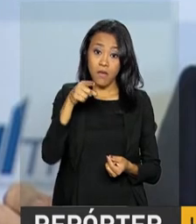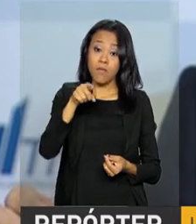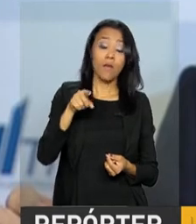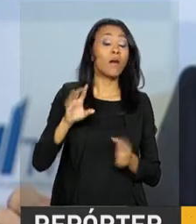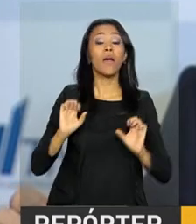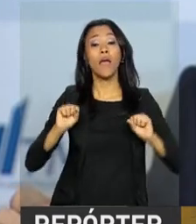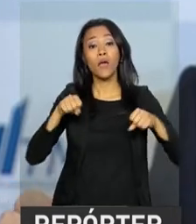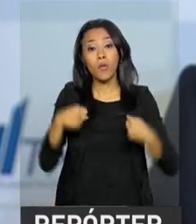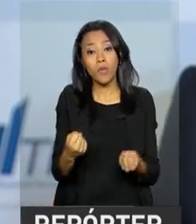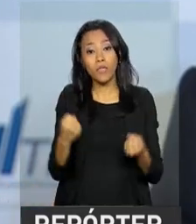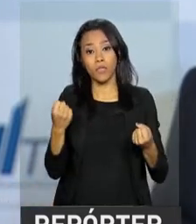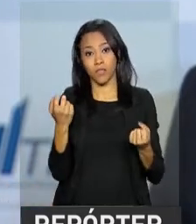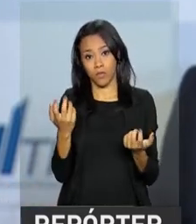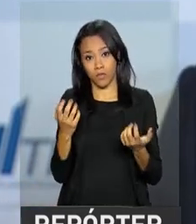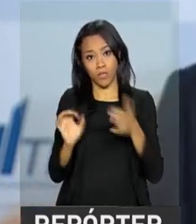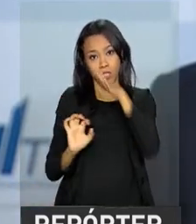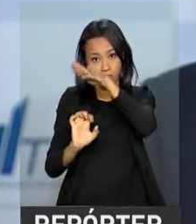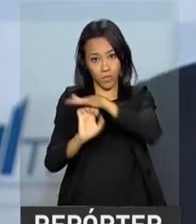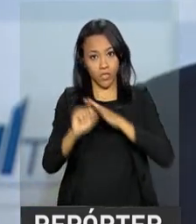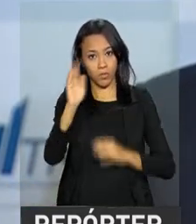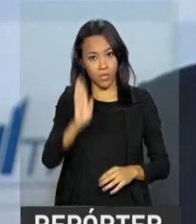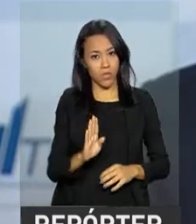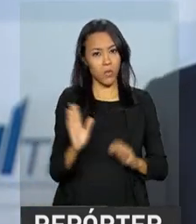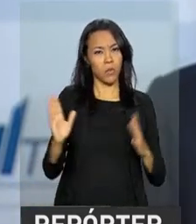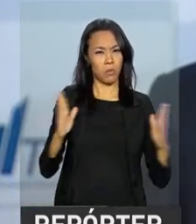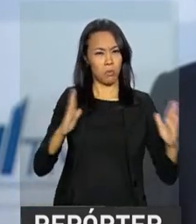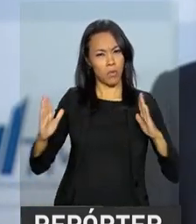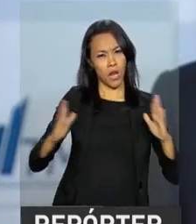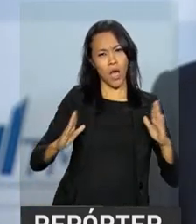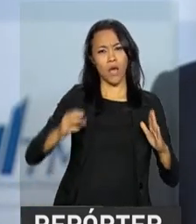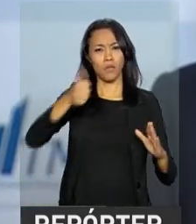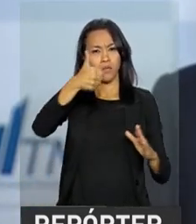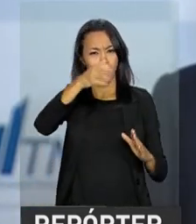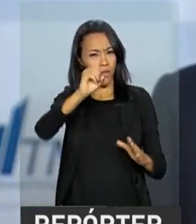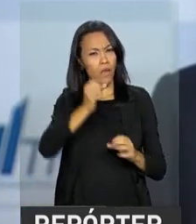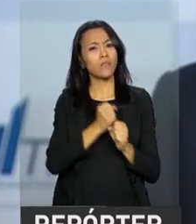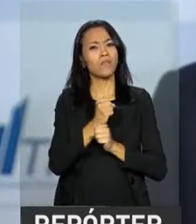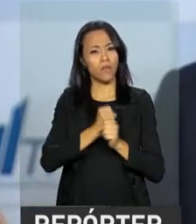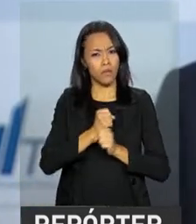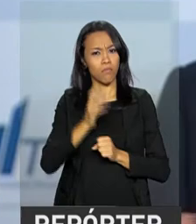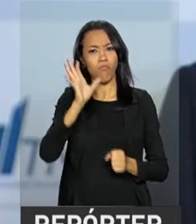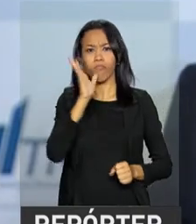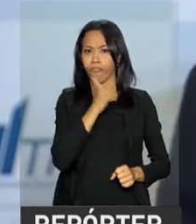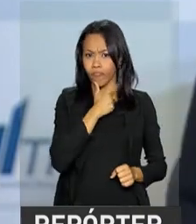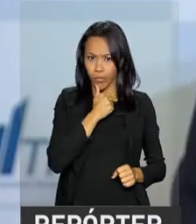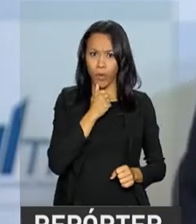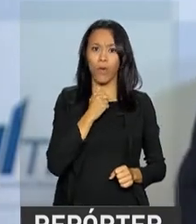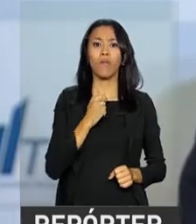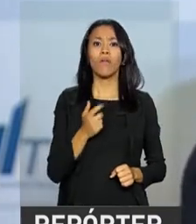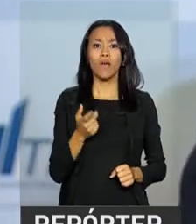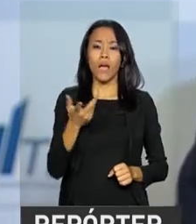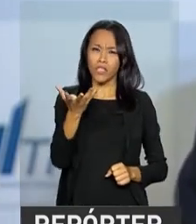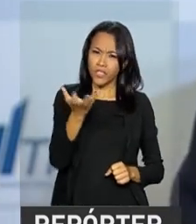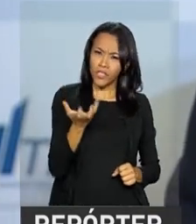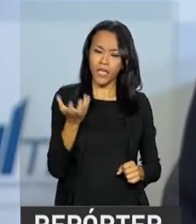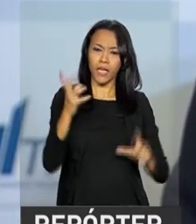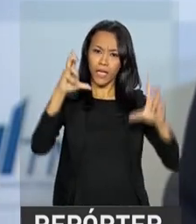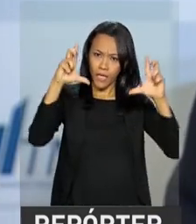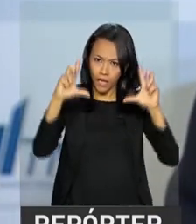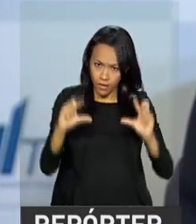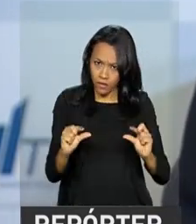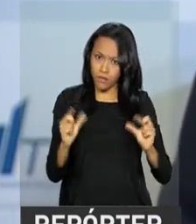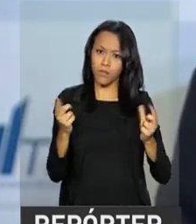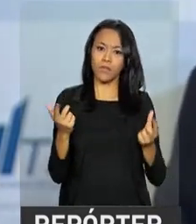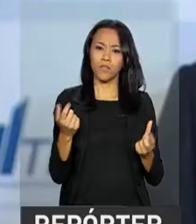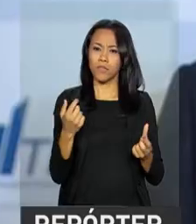judicial no brasil hoje em média demora dez anos um pouco mais de dois anos a idéia é trazer isso em média pra menos